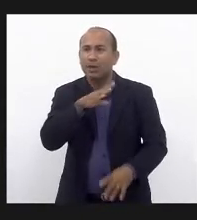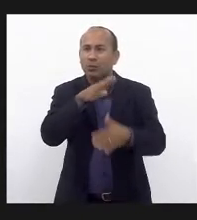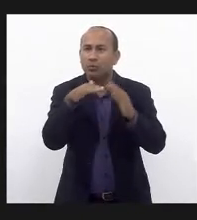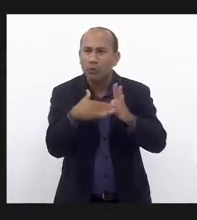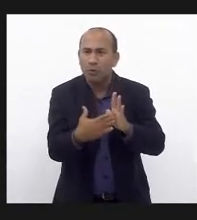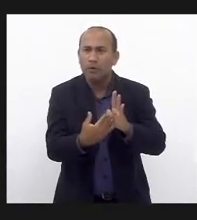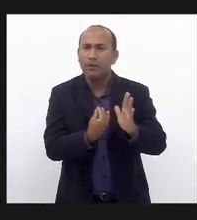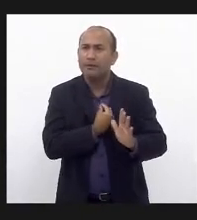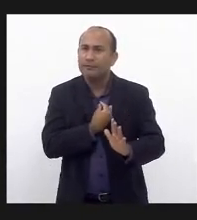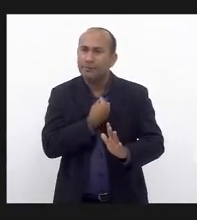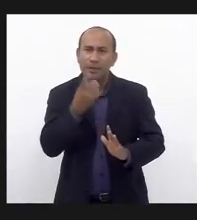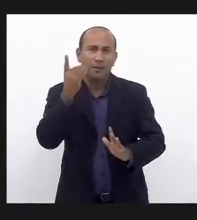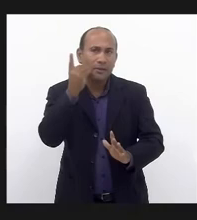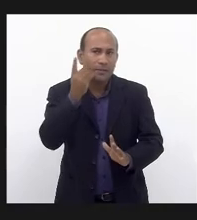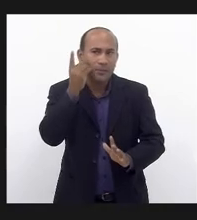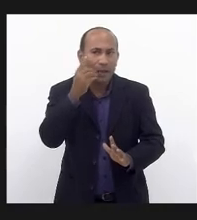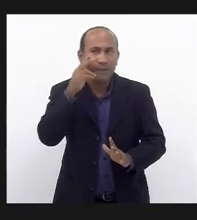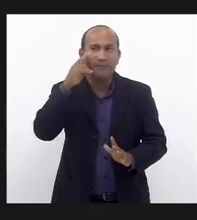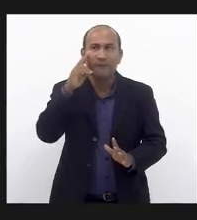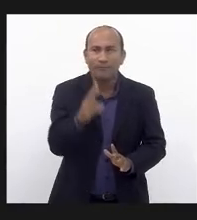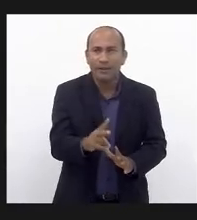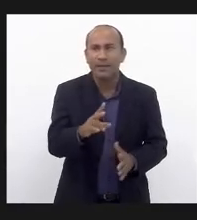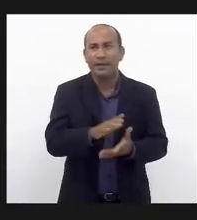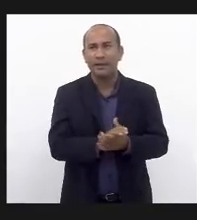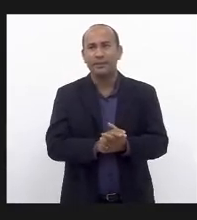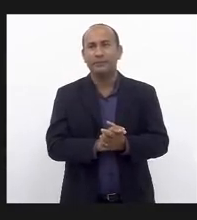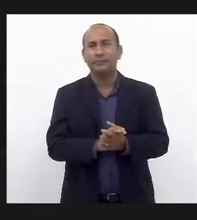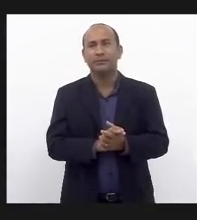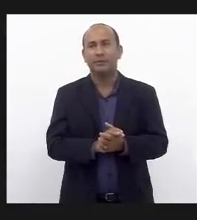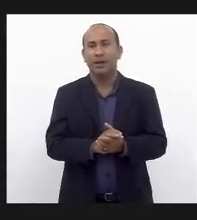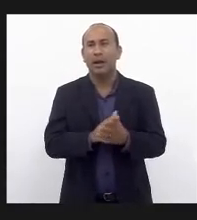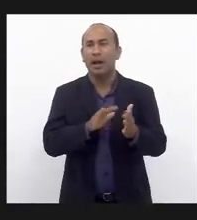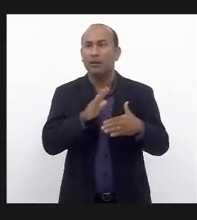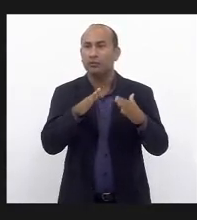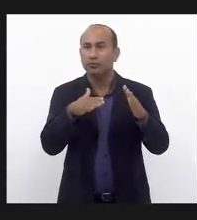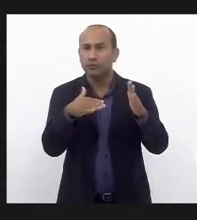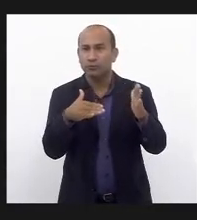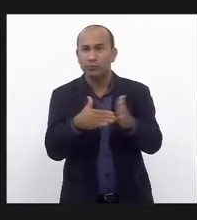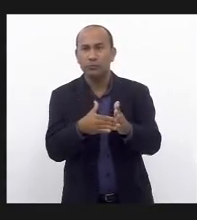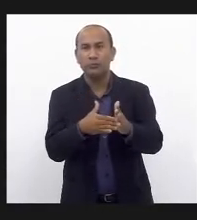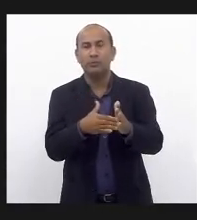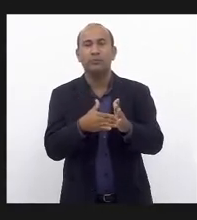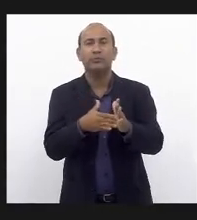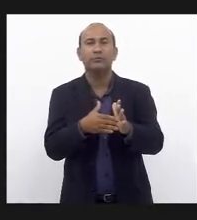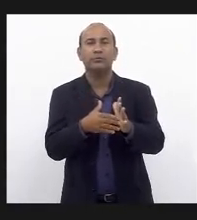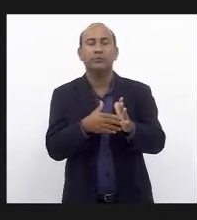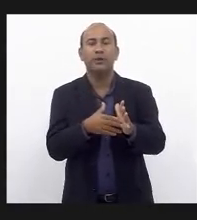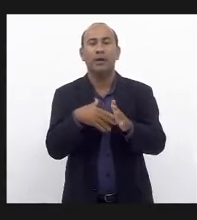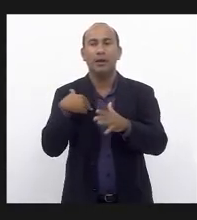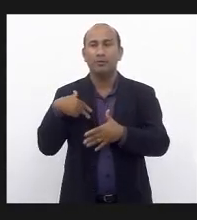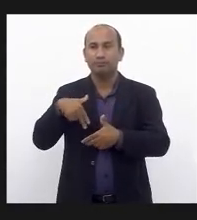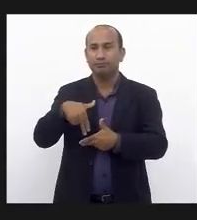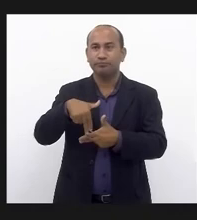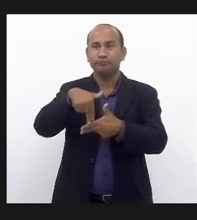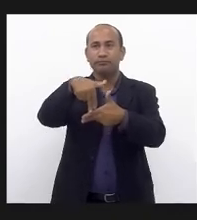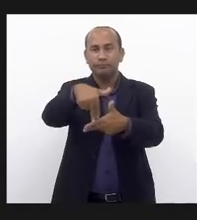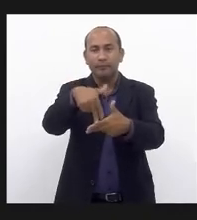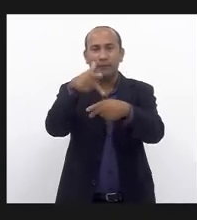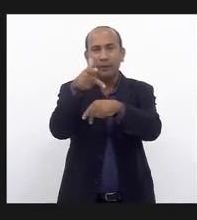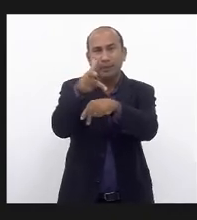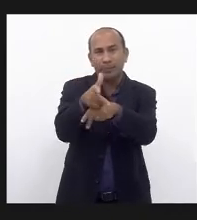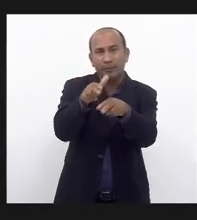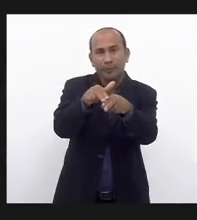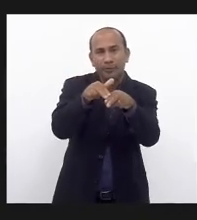deputados e deputadas que ainda nos acompanham presencialmente e remotamente, e a todos. Eu subo a essa tribuna virtual para